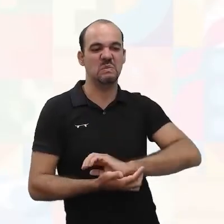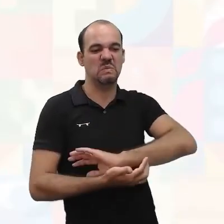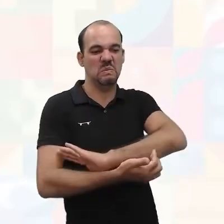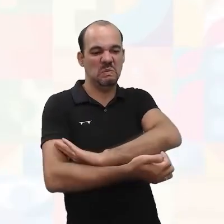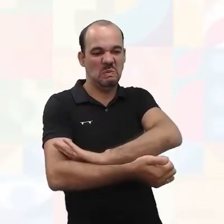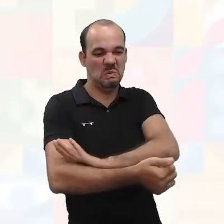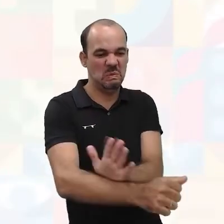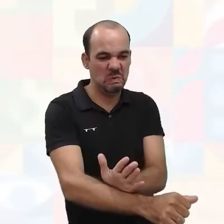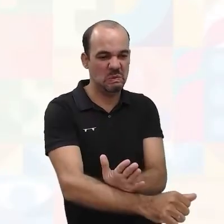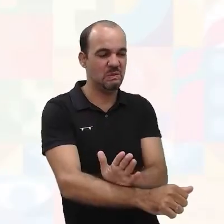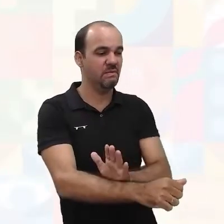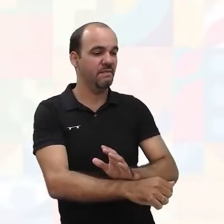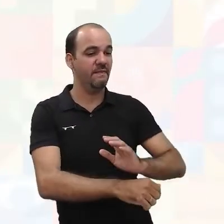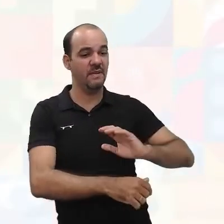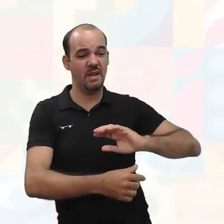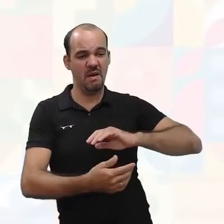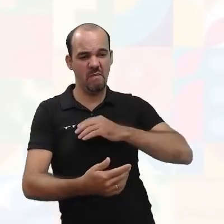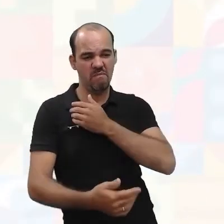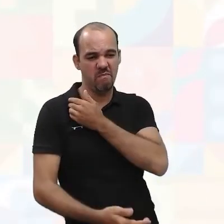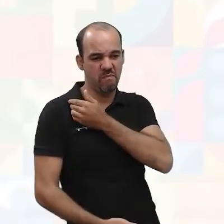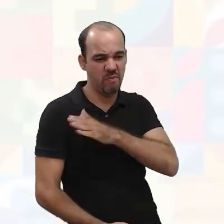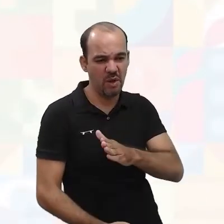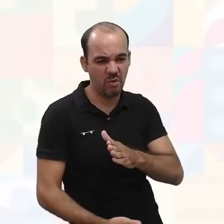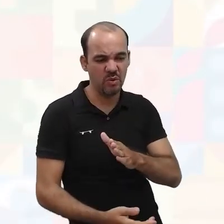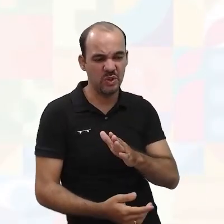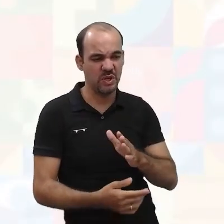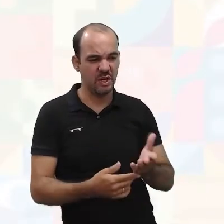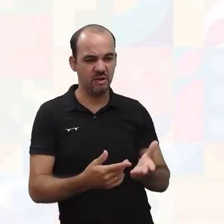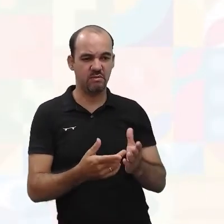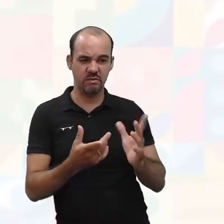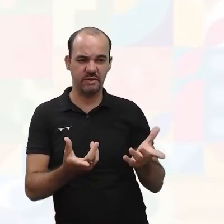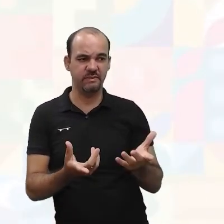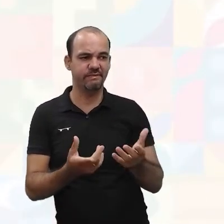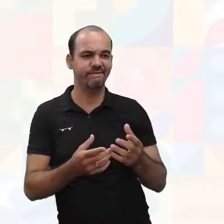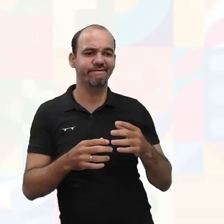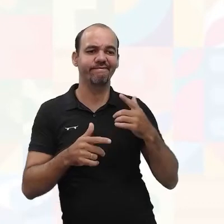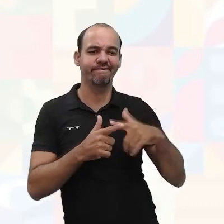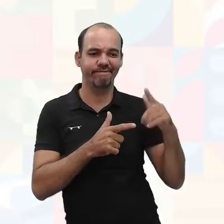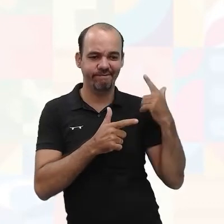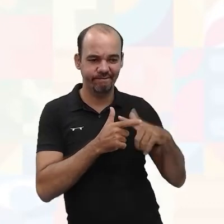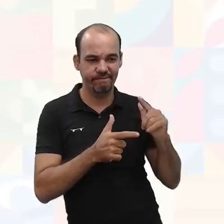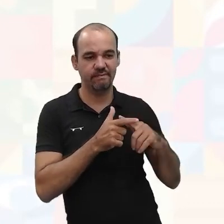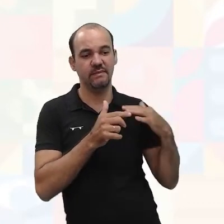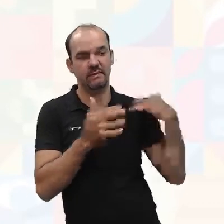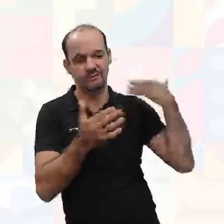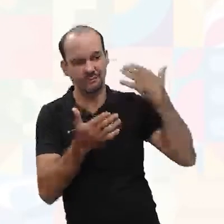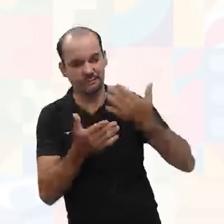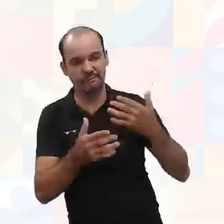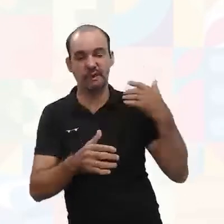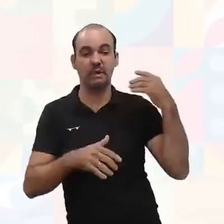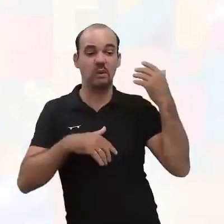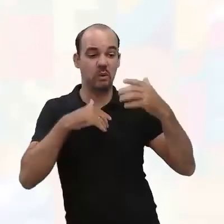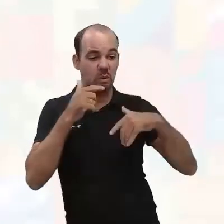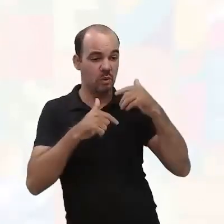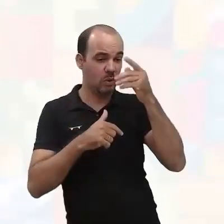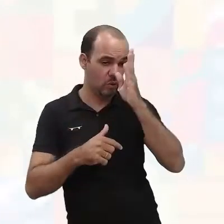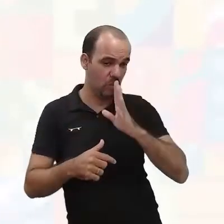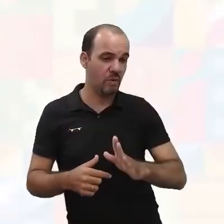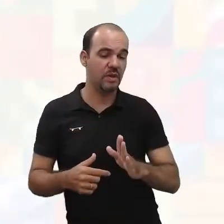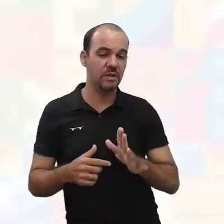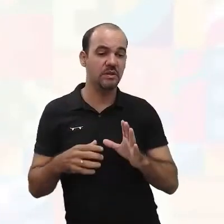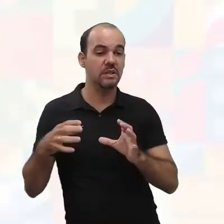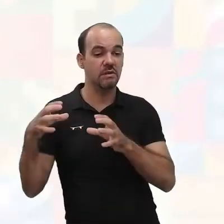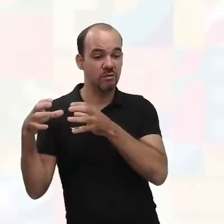outro grupo vai aceitar que haja mudanças, mas mudanças controladas e limitadoras, né, que impeçam que esses grupos